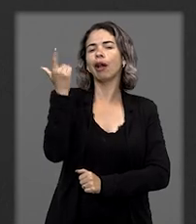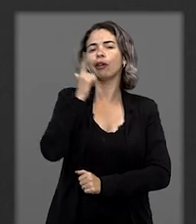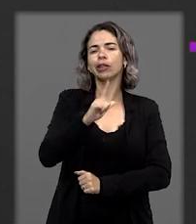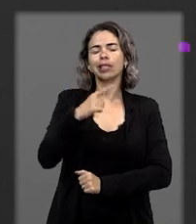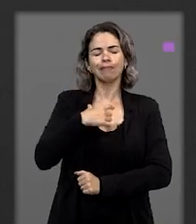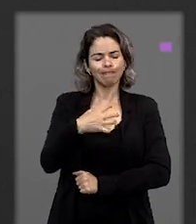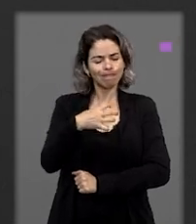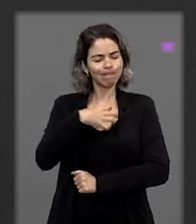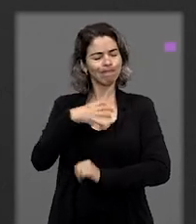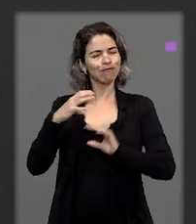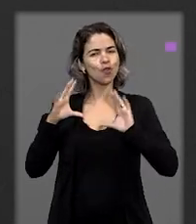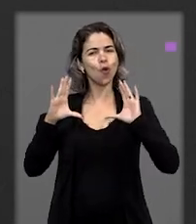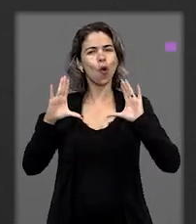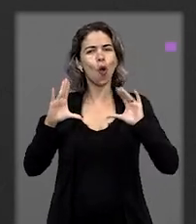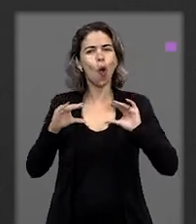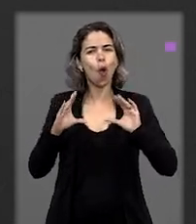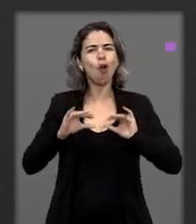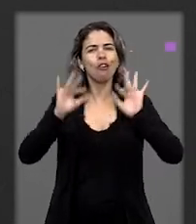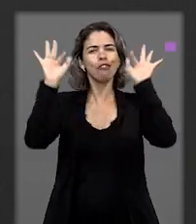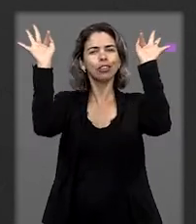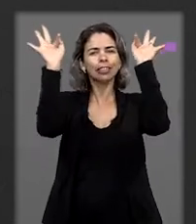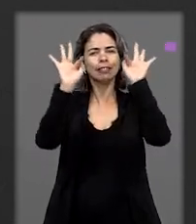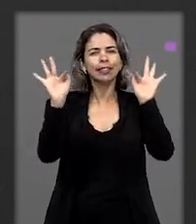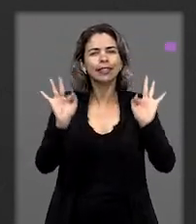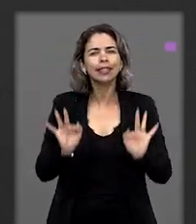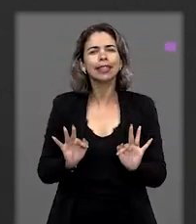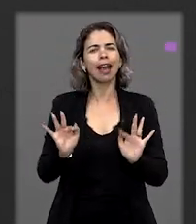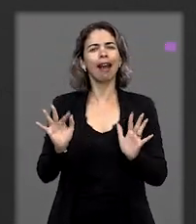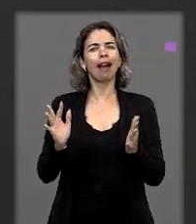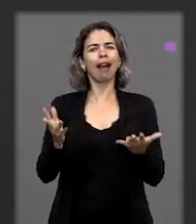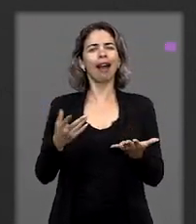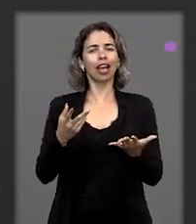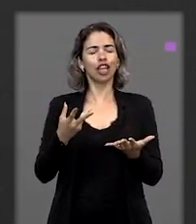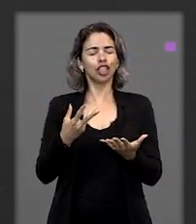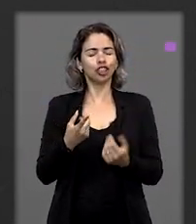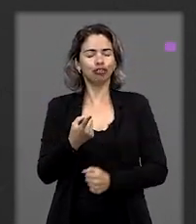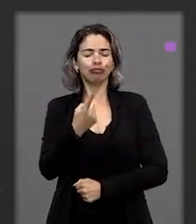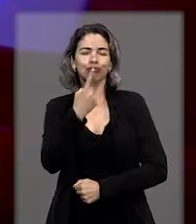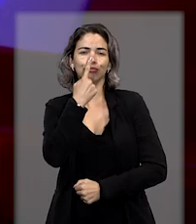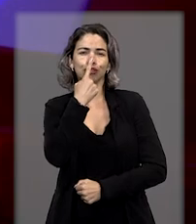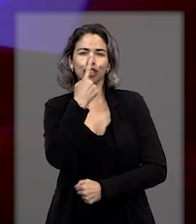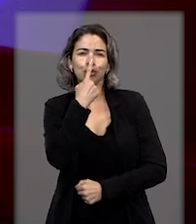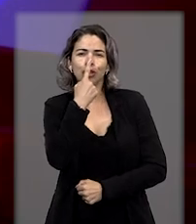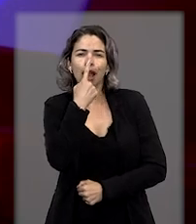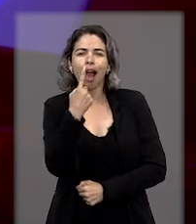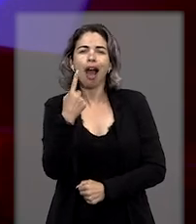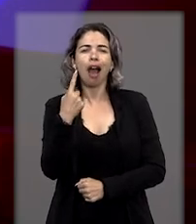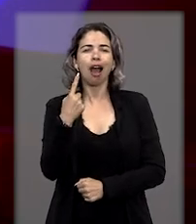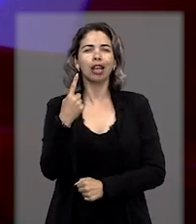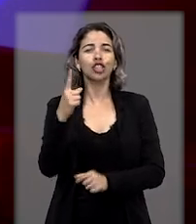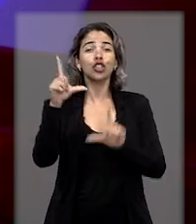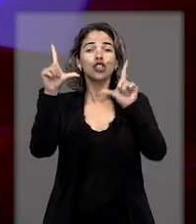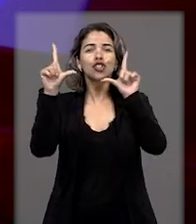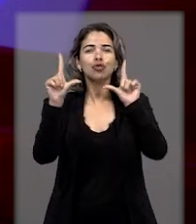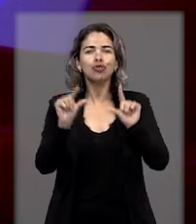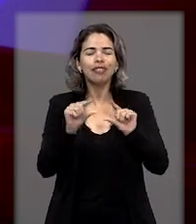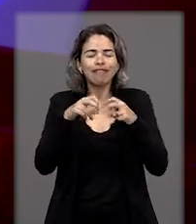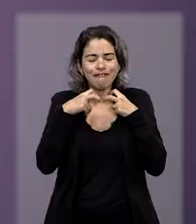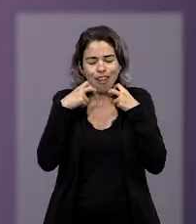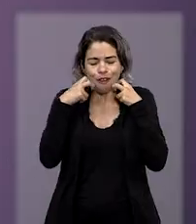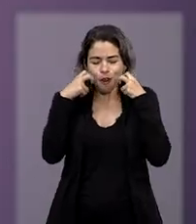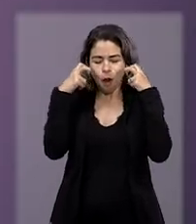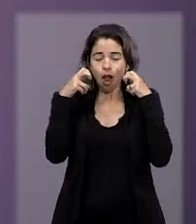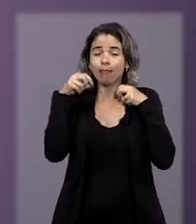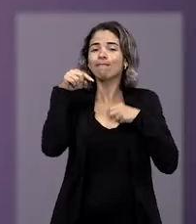mais conforto trazer felicidade trazer intimidade diminuir o constrangimento